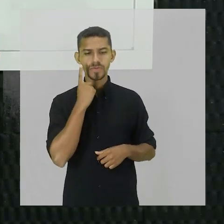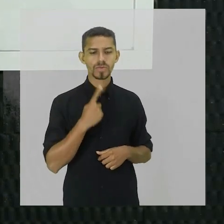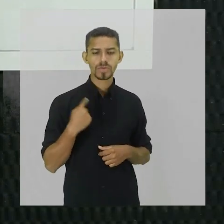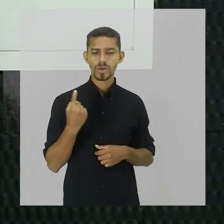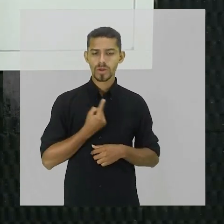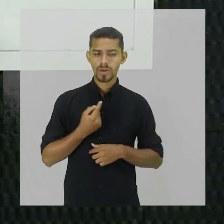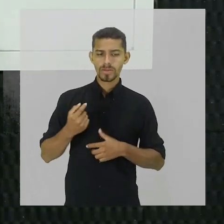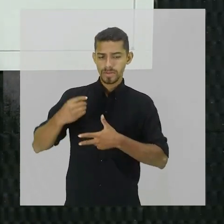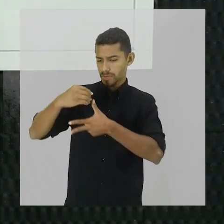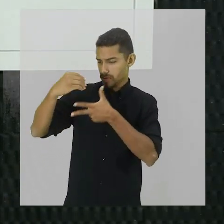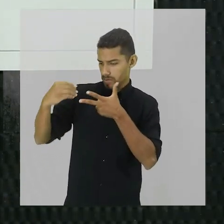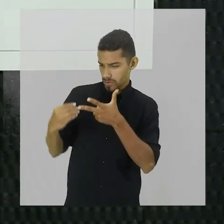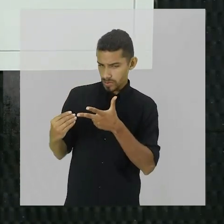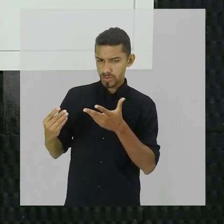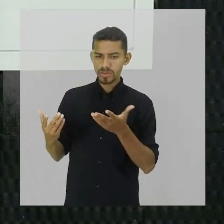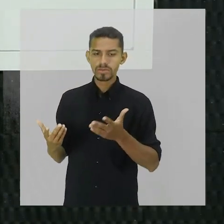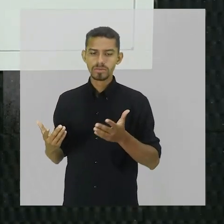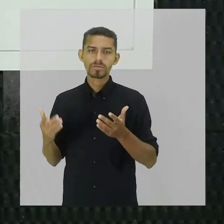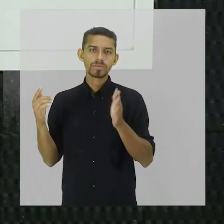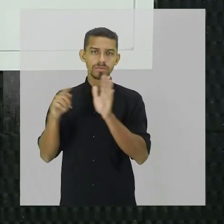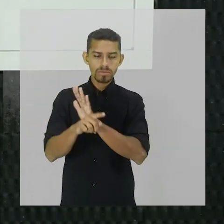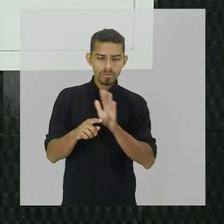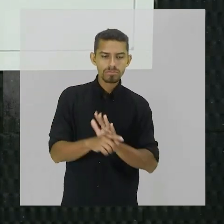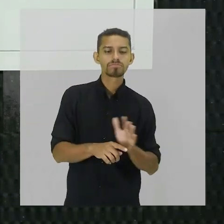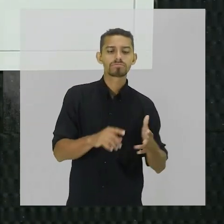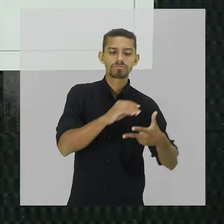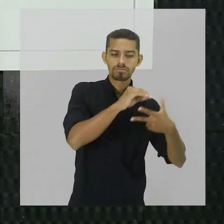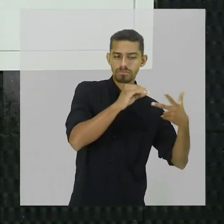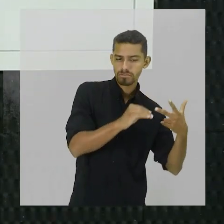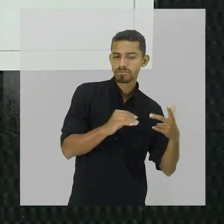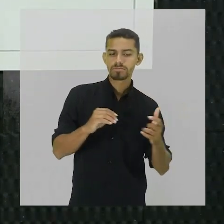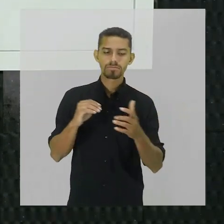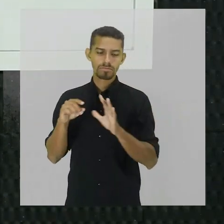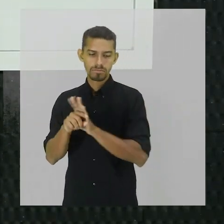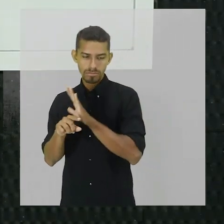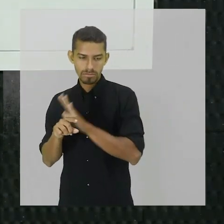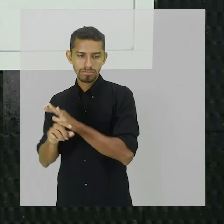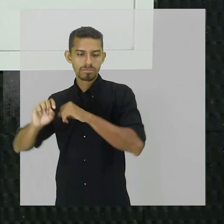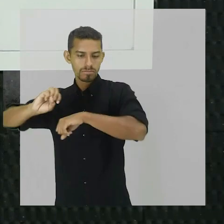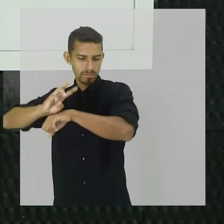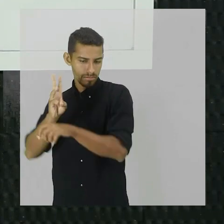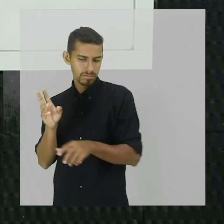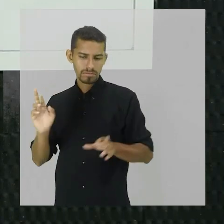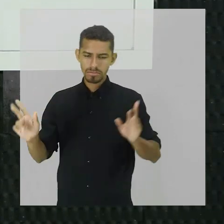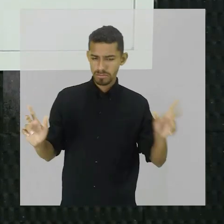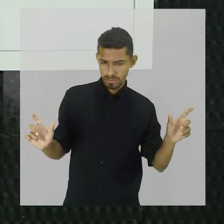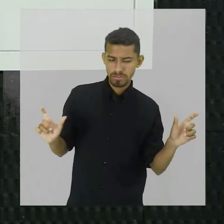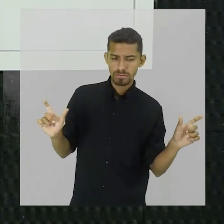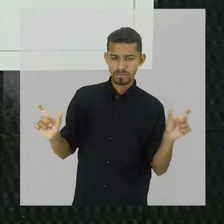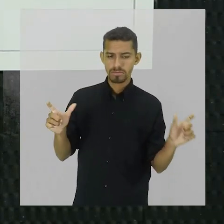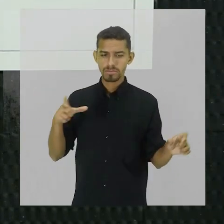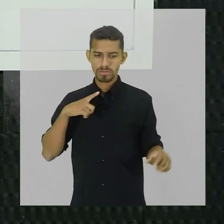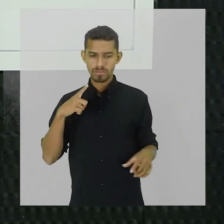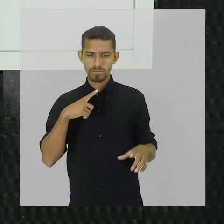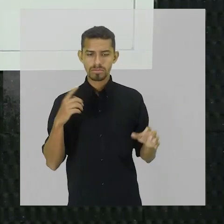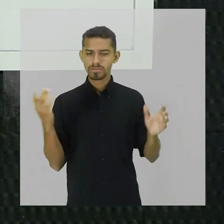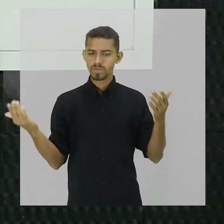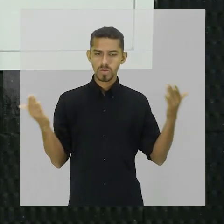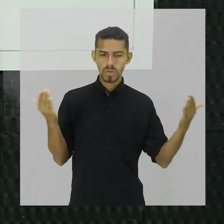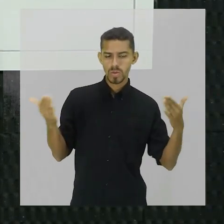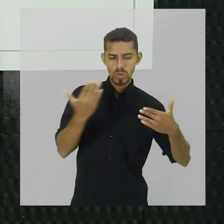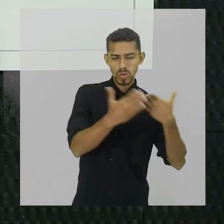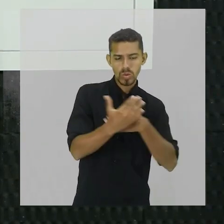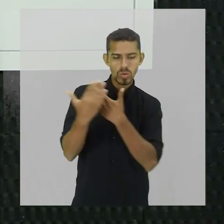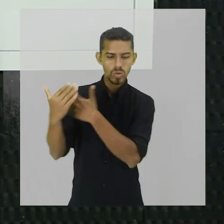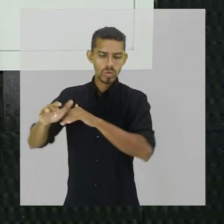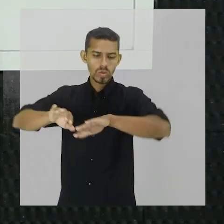para o Enem. Então, está as questões da UEMA, está as questões do Enem, para você ver a diferença, né? Existem diferenças entre entre